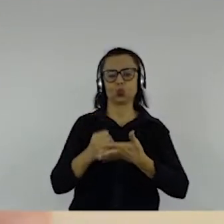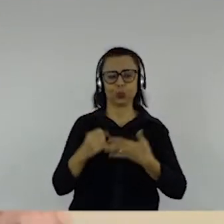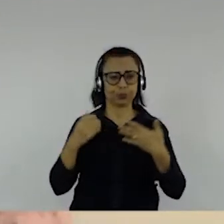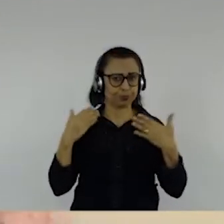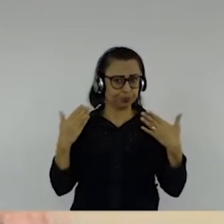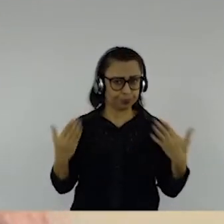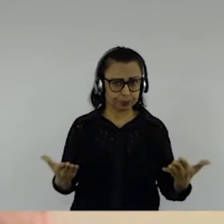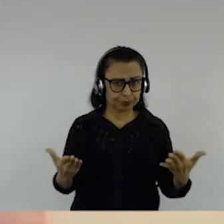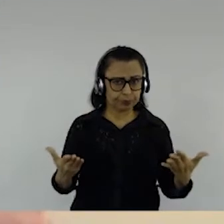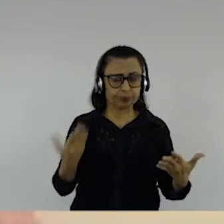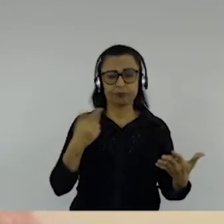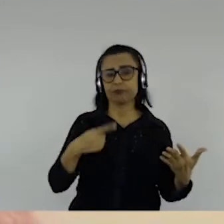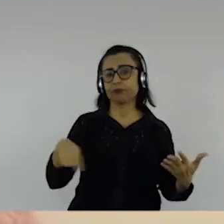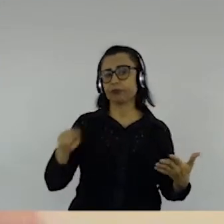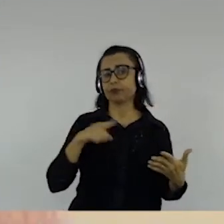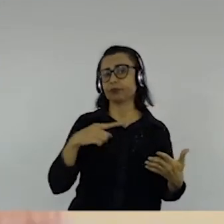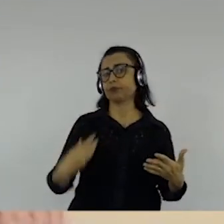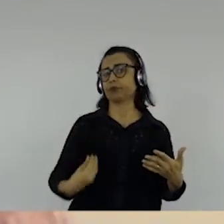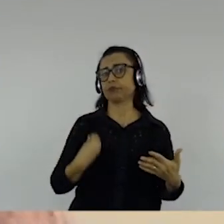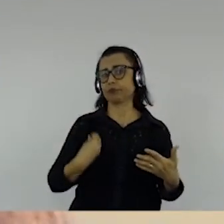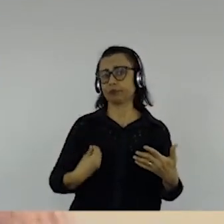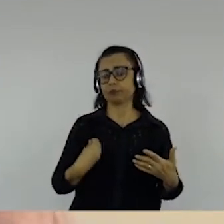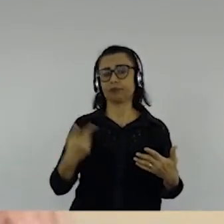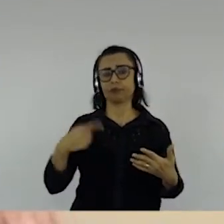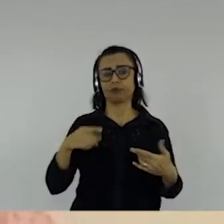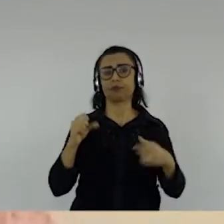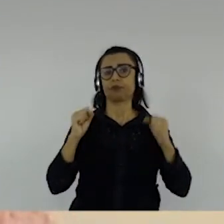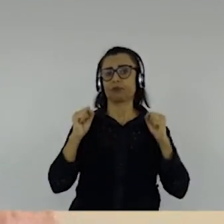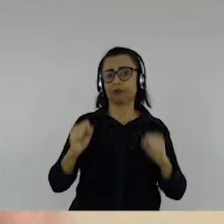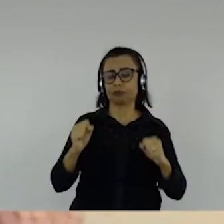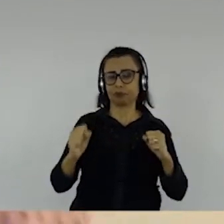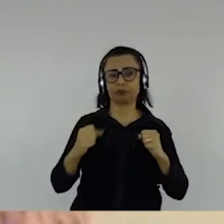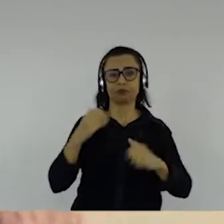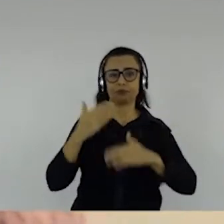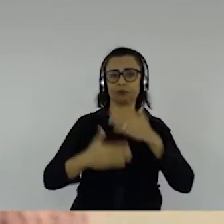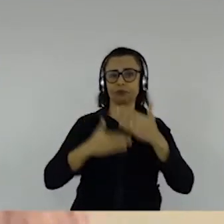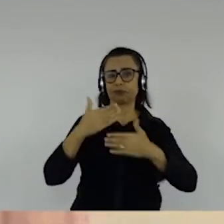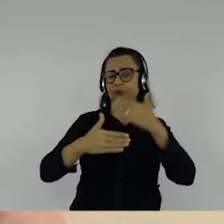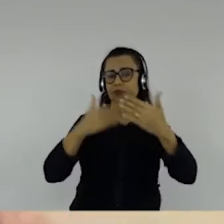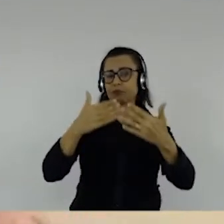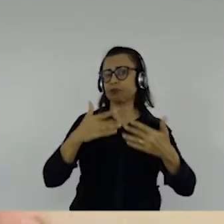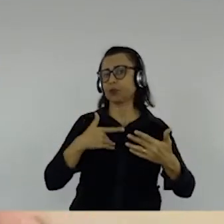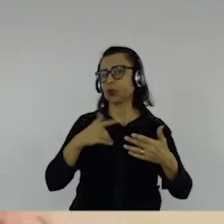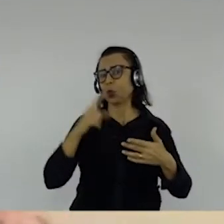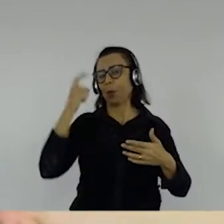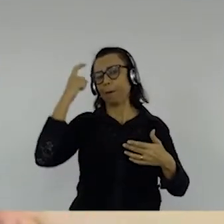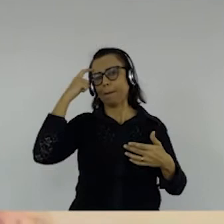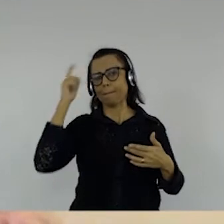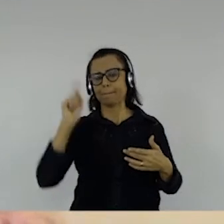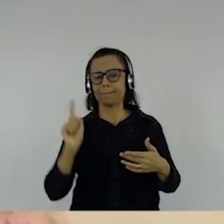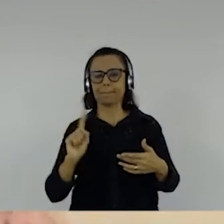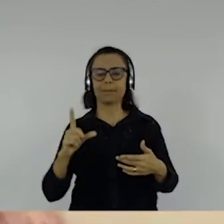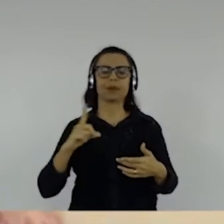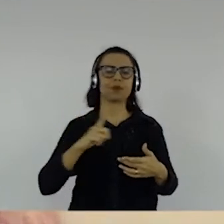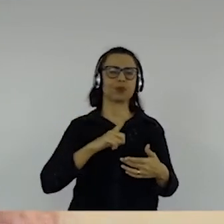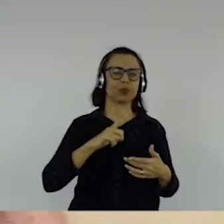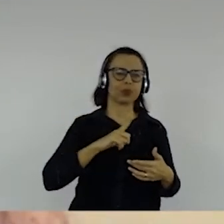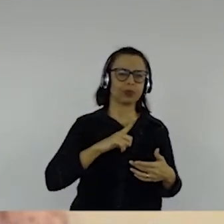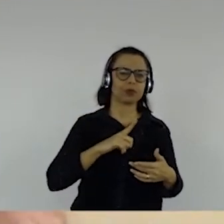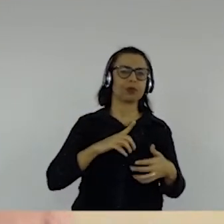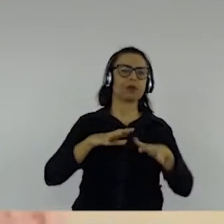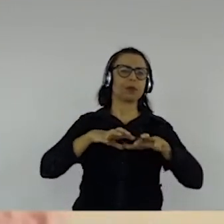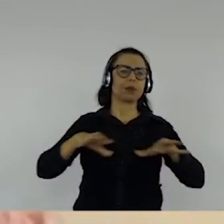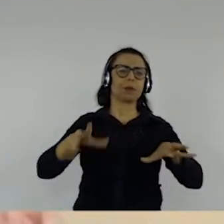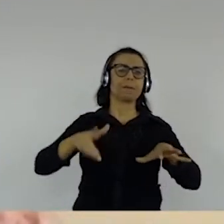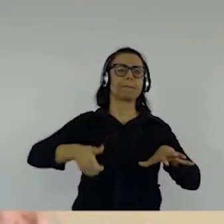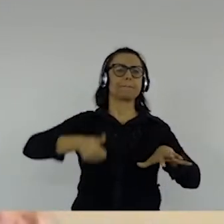seja, diante desses mecanismos, a gente poderia avançar, mas não me parece que fora deles houvesse aí um espaço